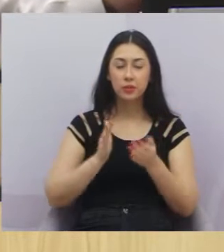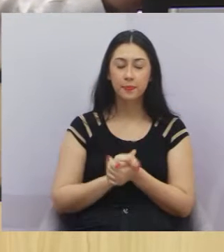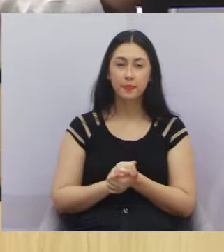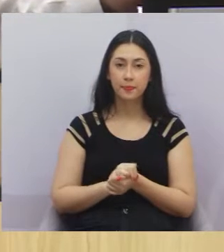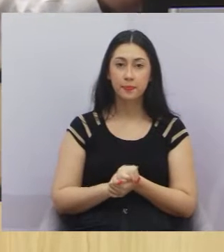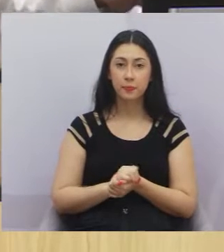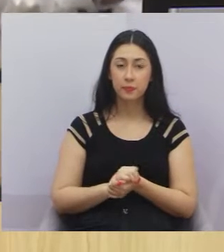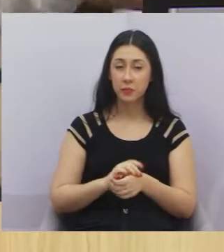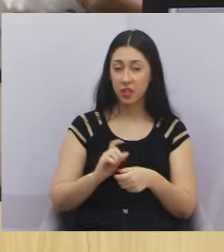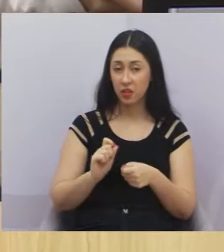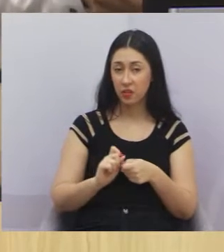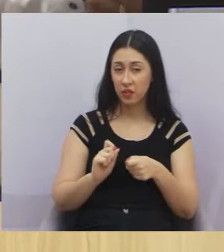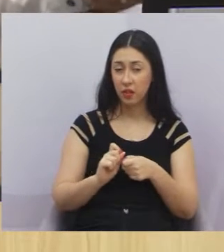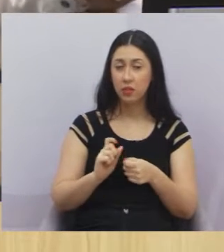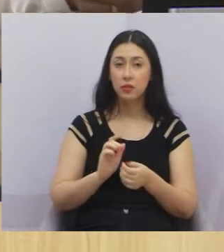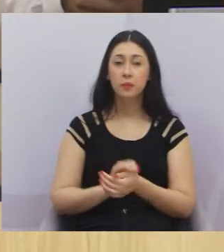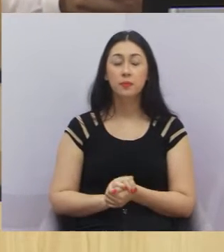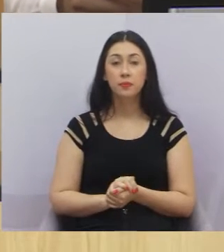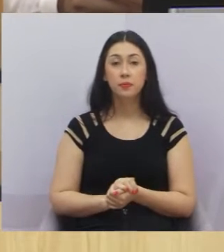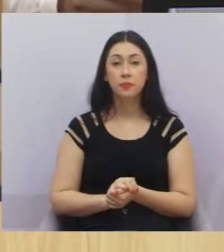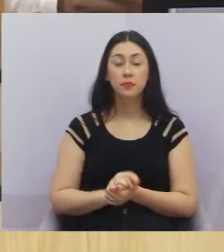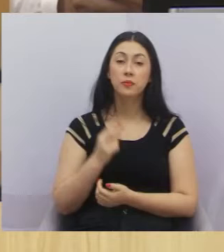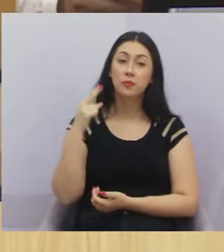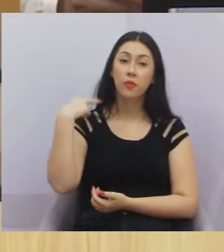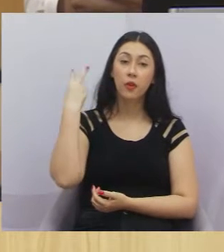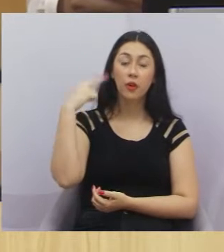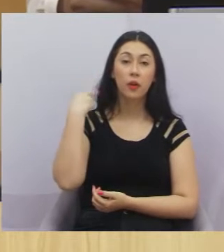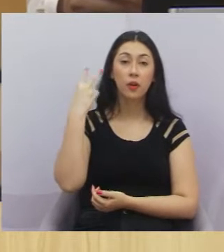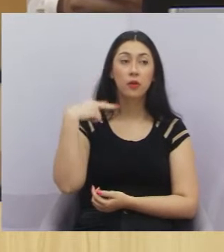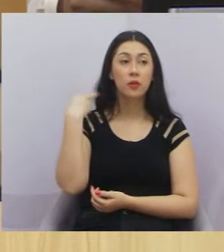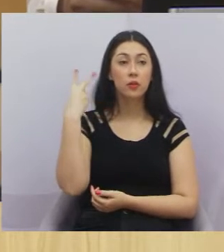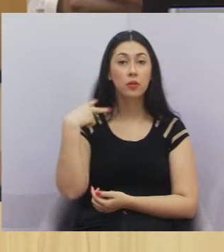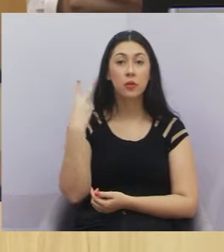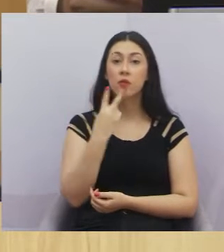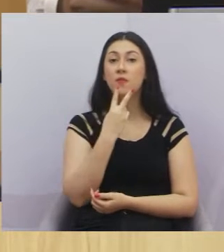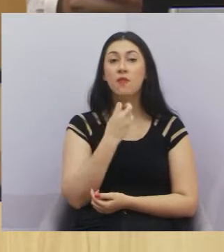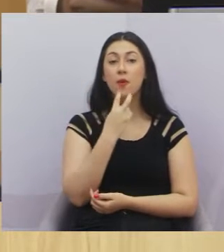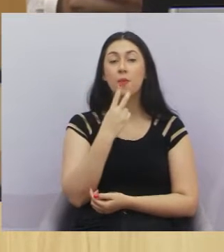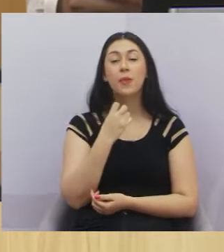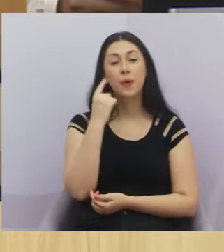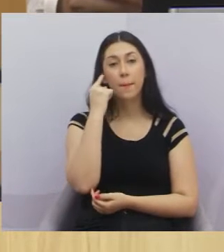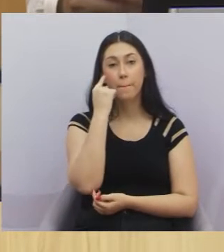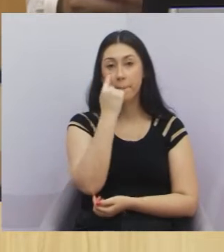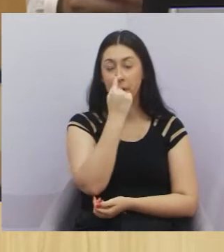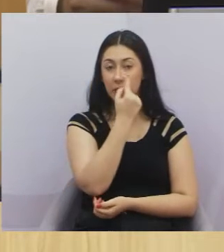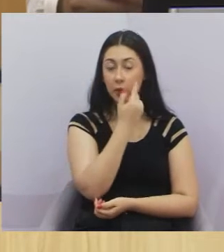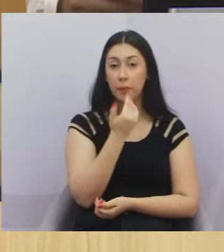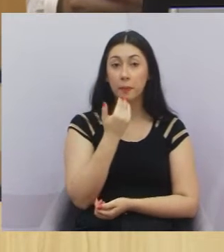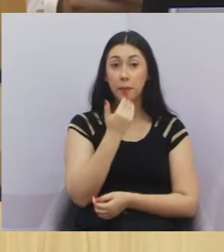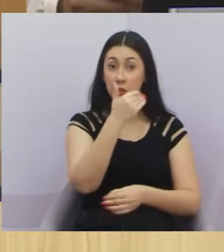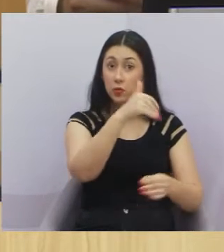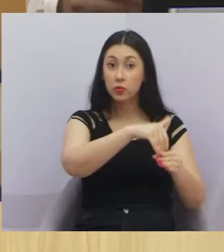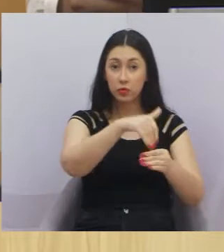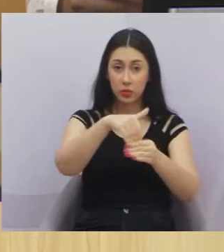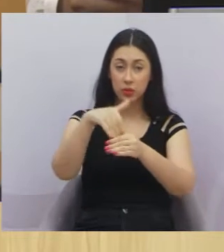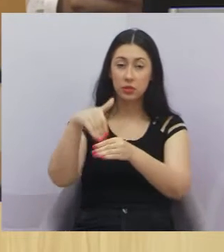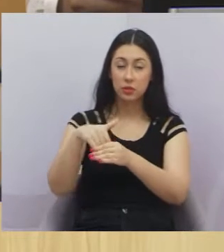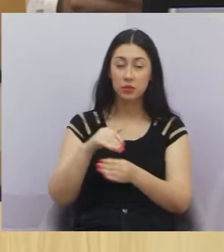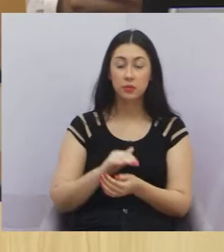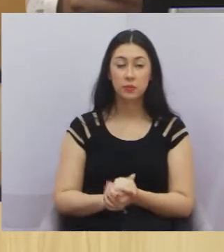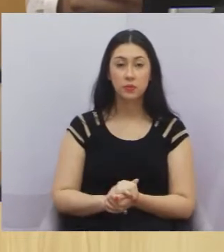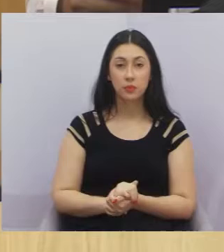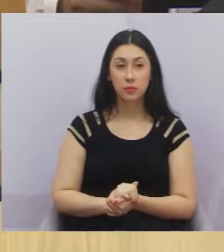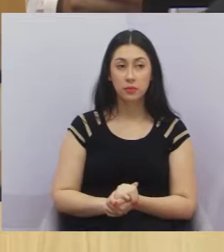dispensada, subscrevemos. Autoria, vereador Valmir do Parque Meia Lua. Foi pedido votação, senhor presidente.